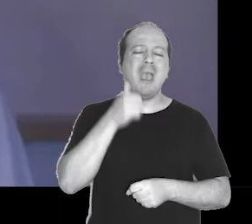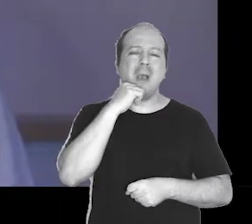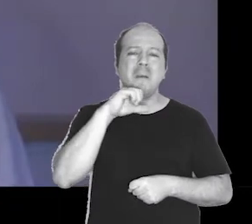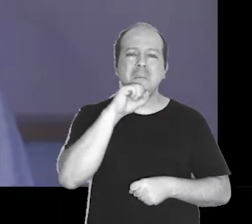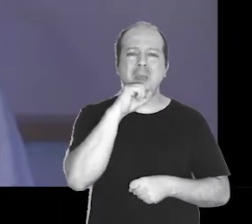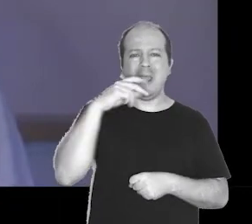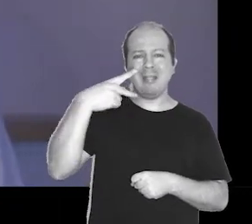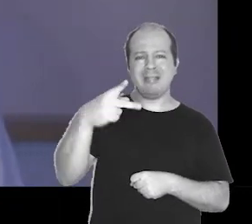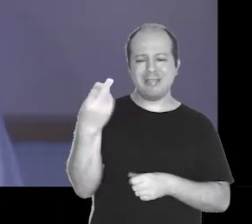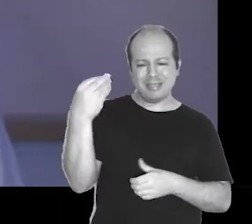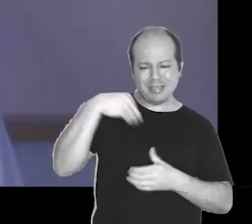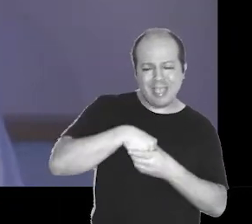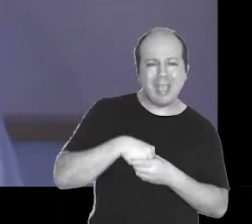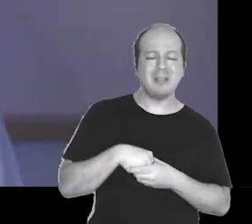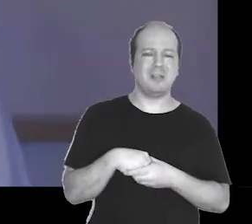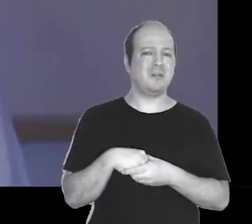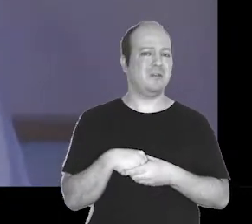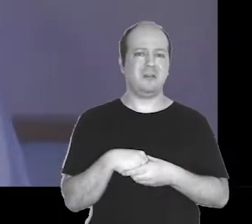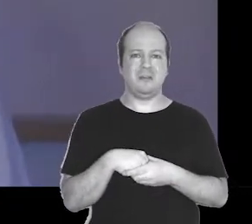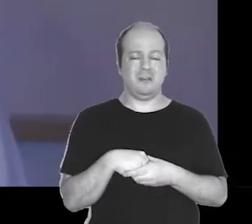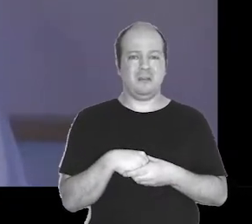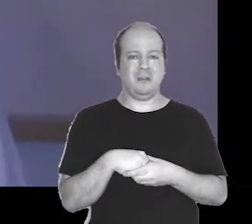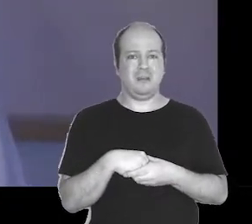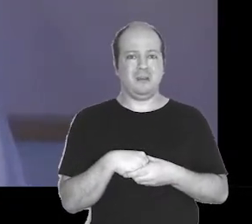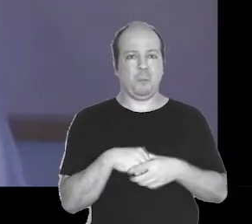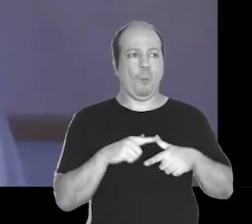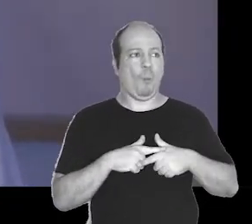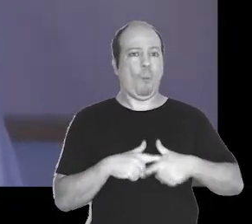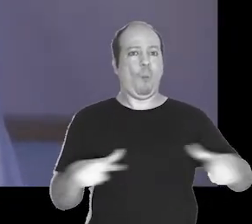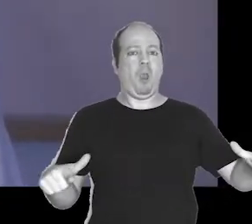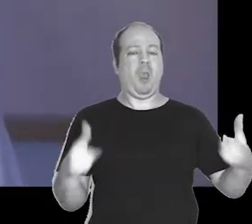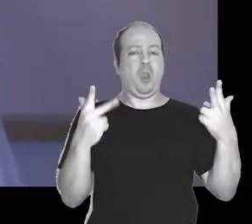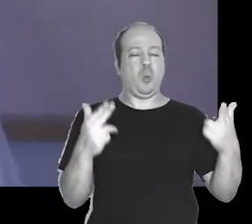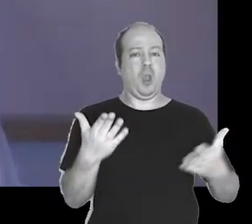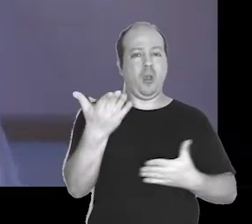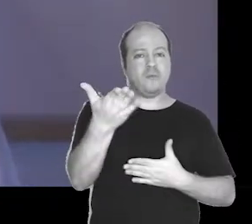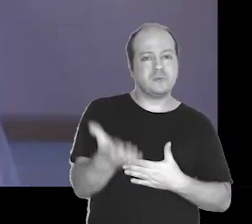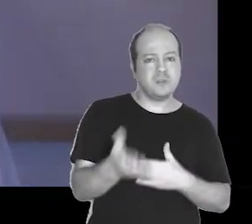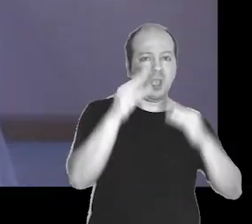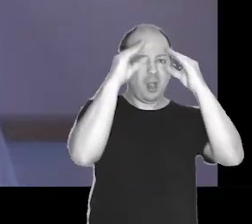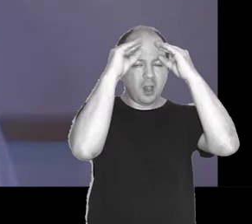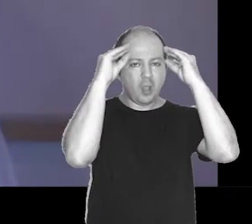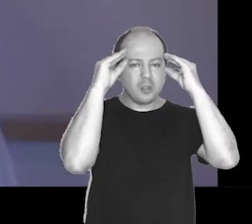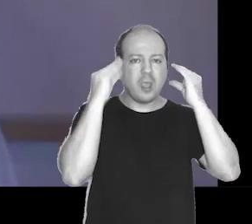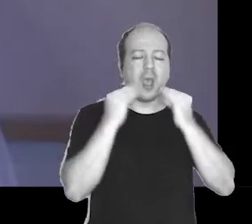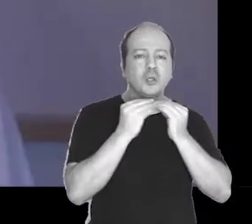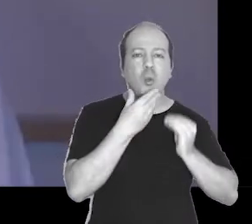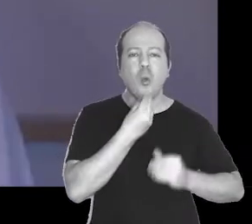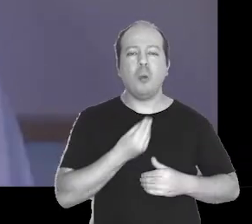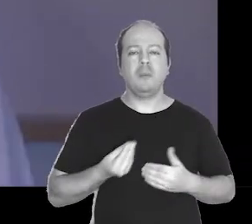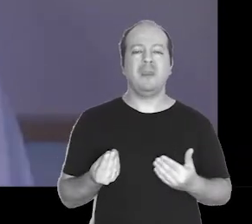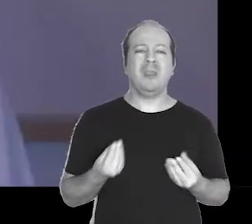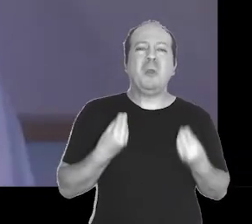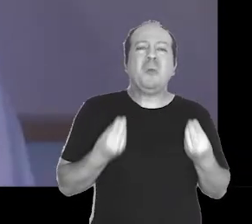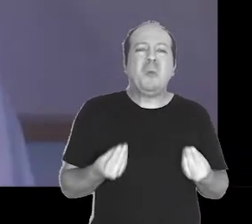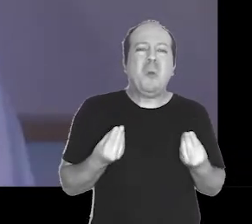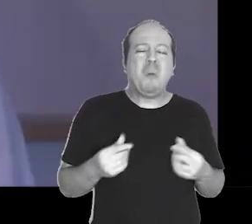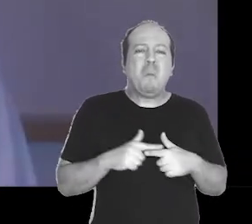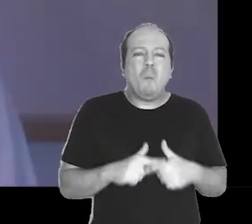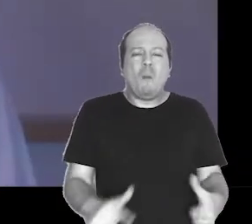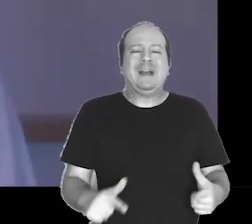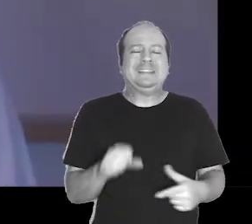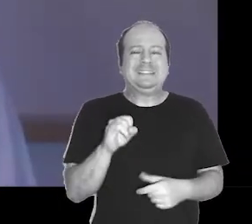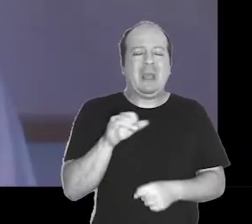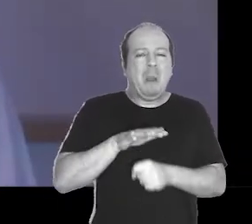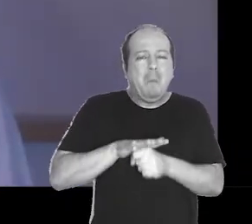dentro de si. Isto não passaria em branco num homem como você, Leonardo. Como passaria em branco se